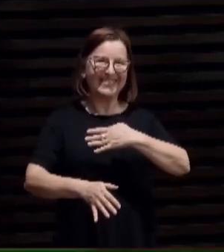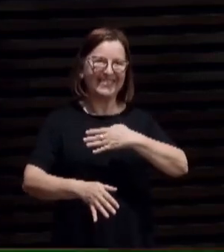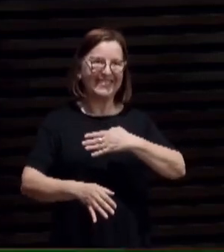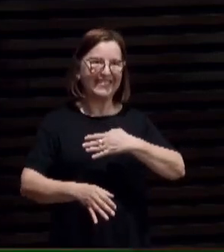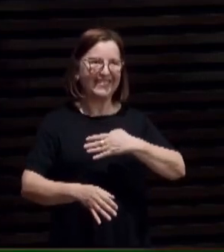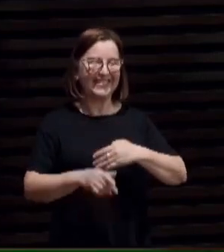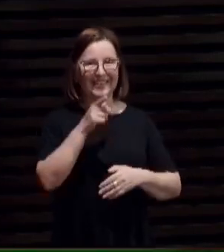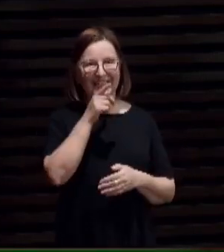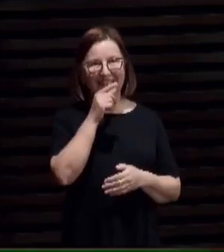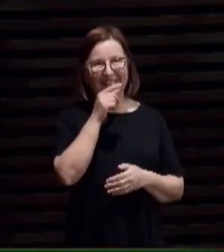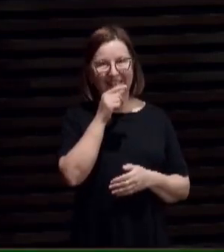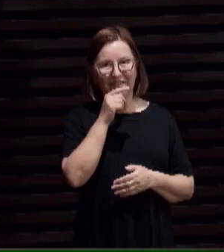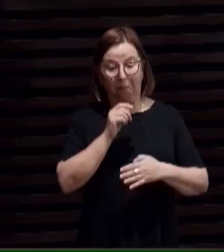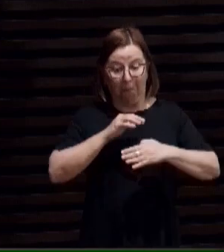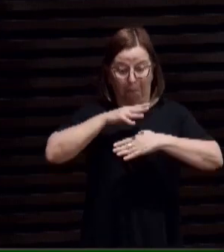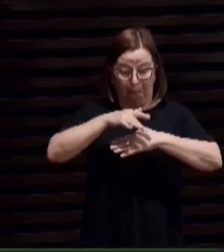água bem intensa.